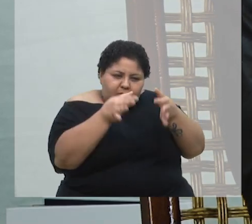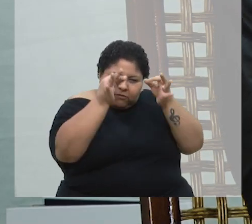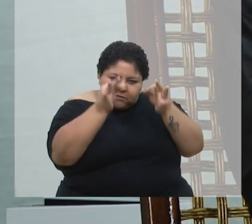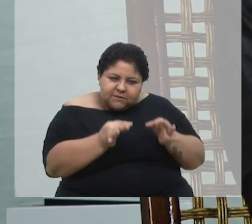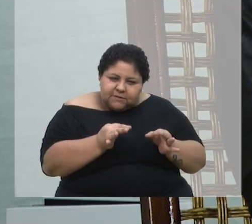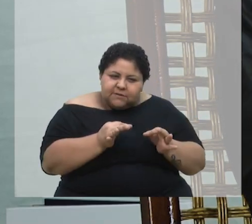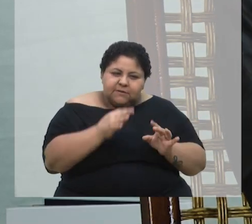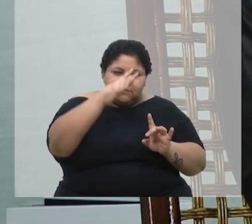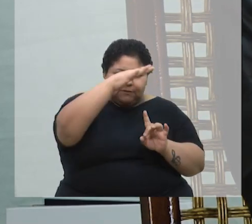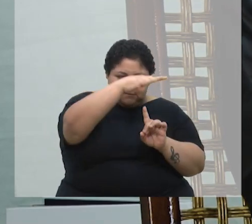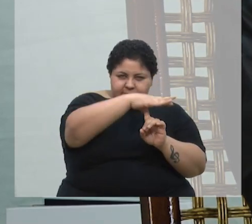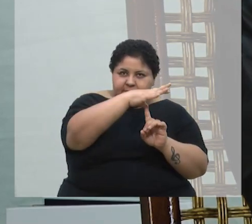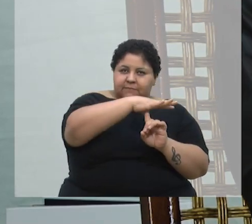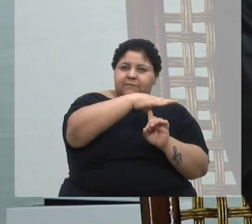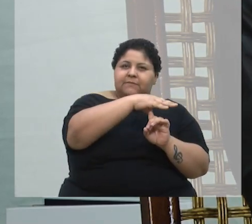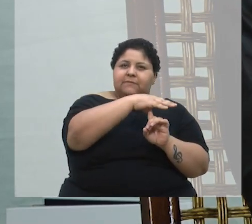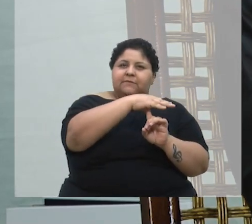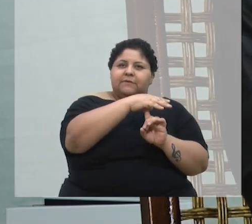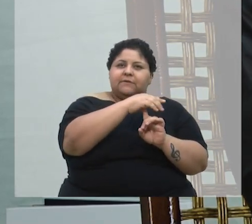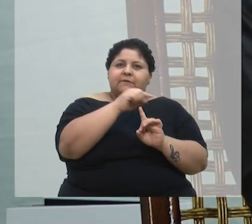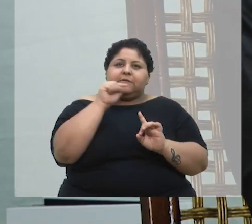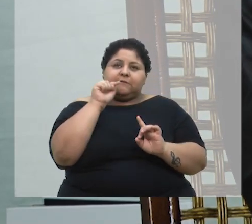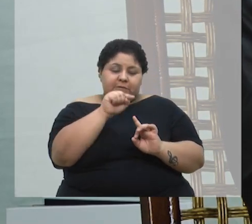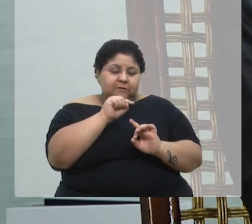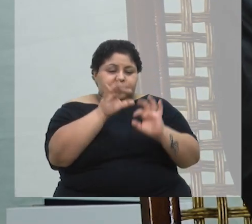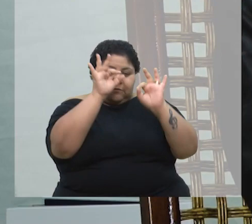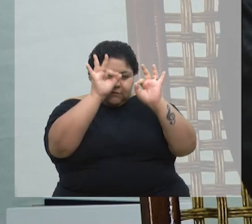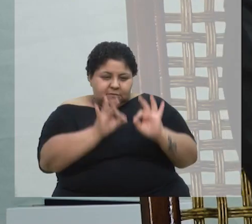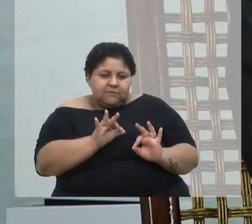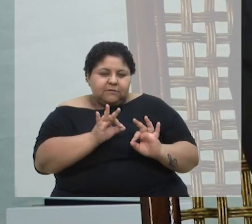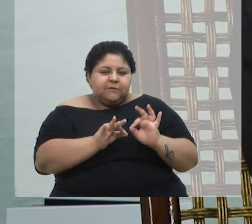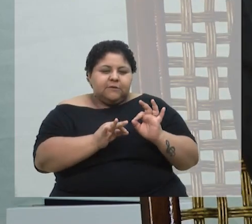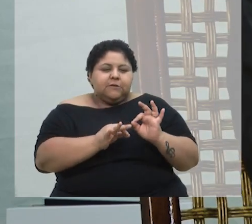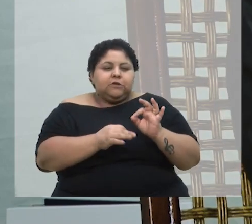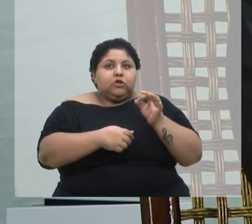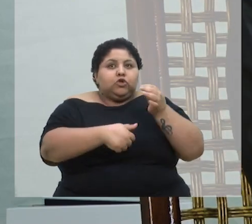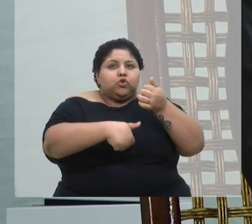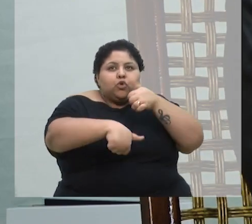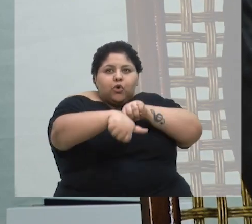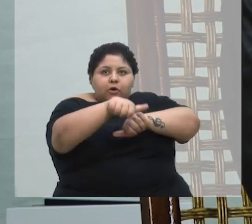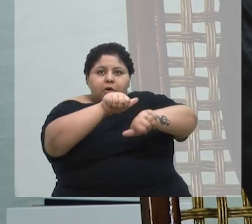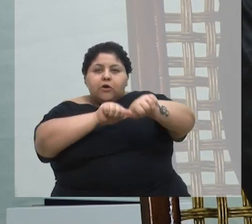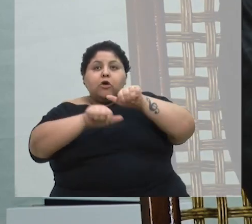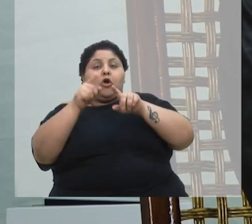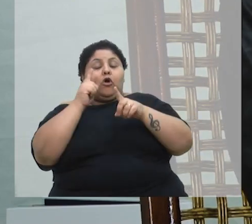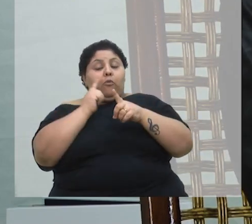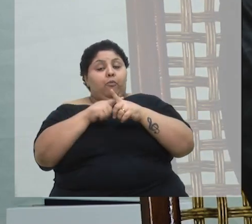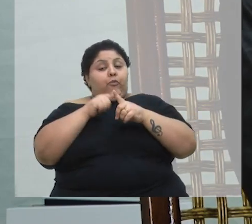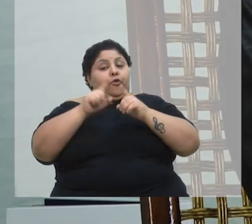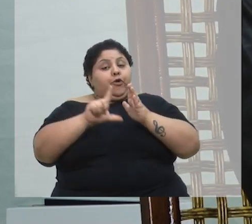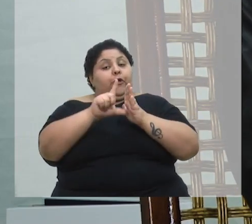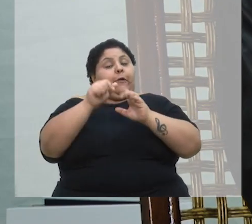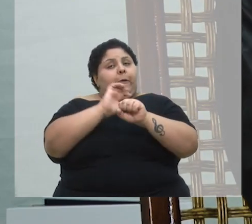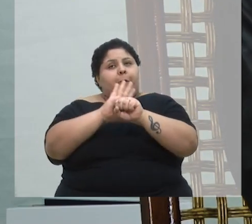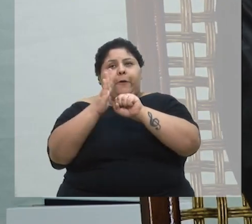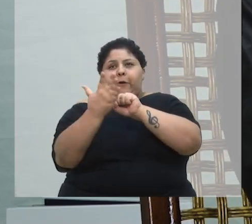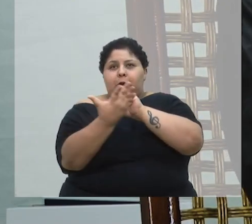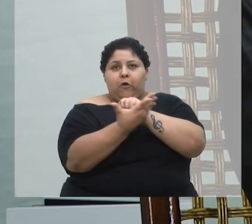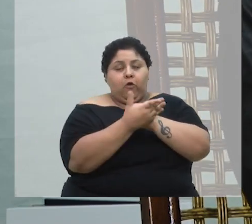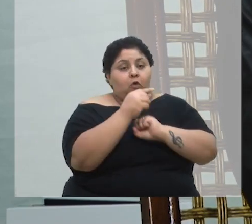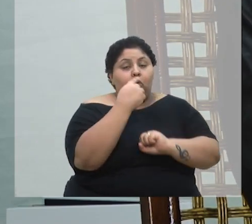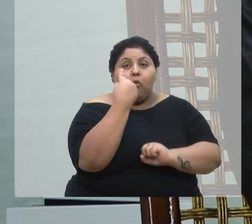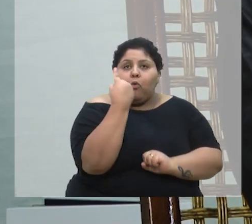E justamente nessa feira, né, que é realmente a da retomada, né? Porque depois da pandemia, a gente teve